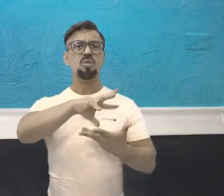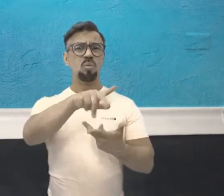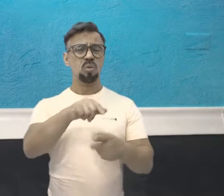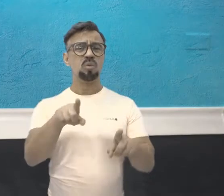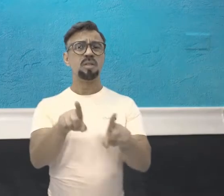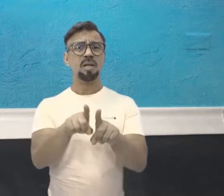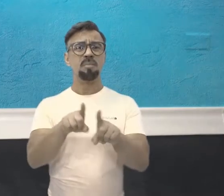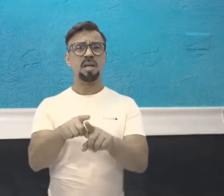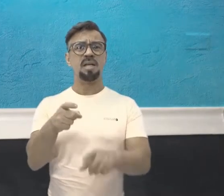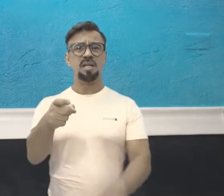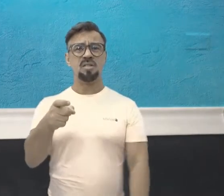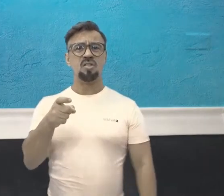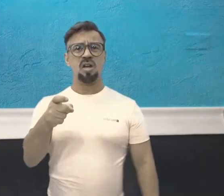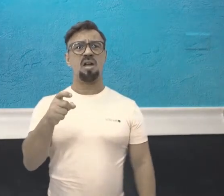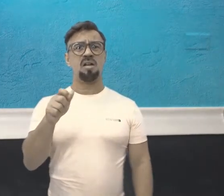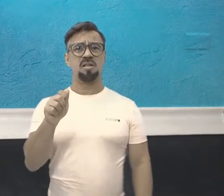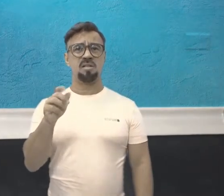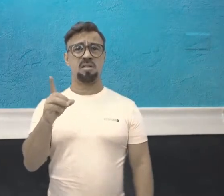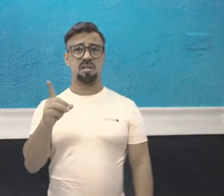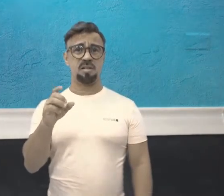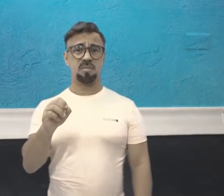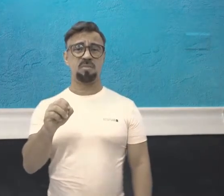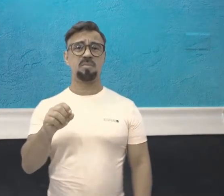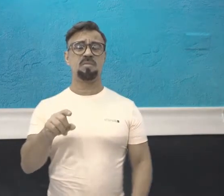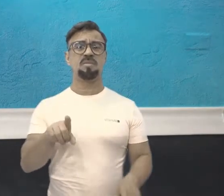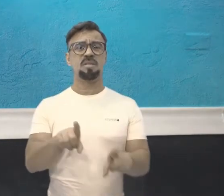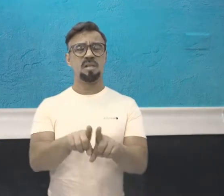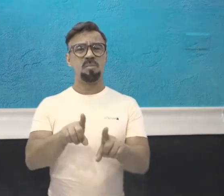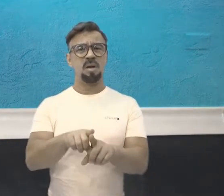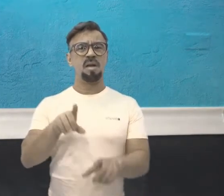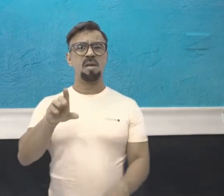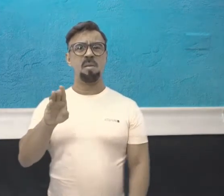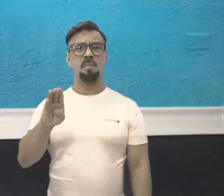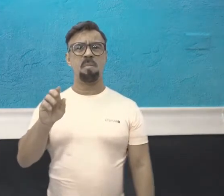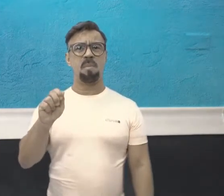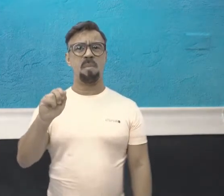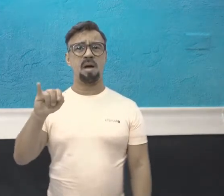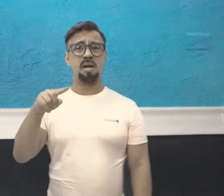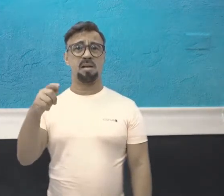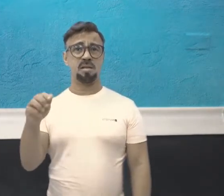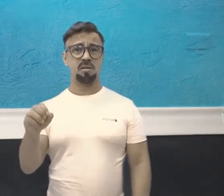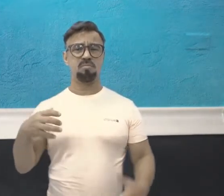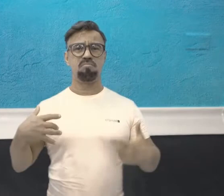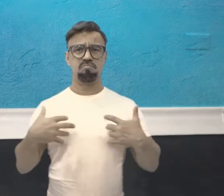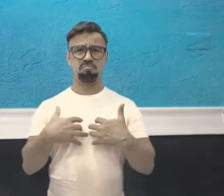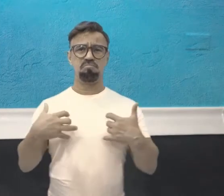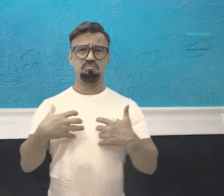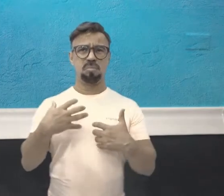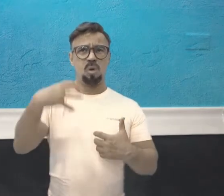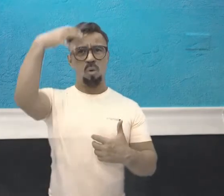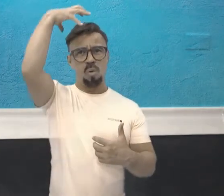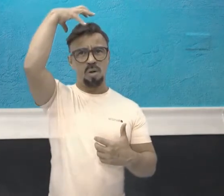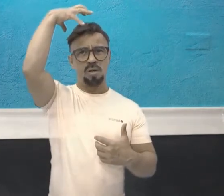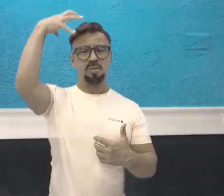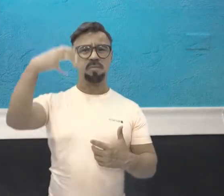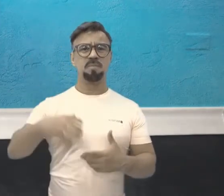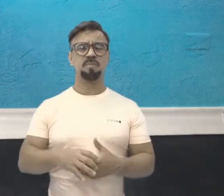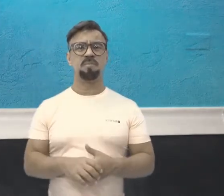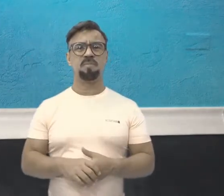mundo o Xaxado assim também como Baião por isso que ele se tornou o rei do baião